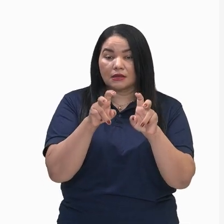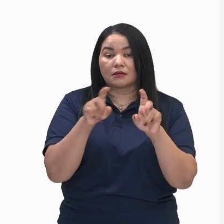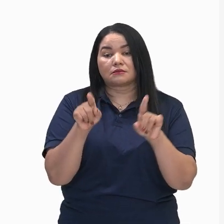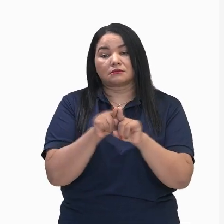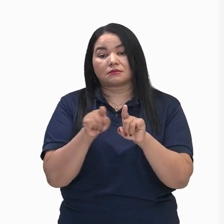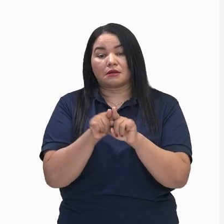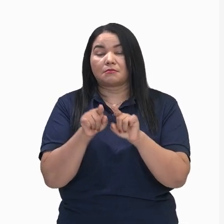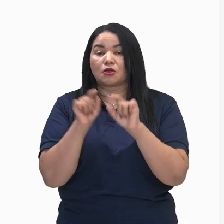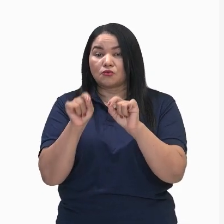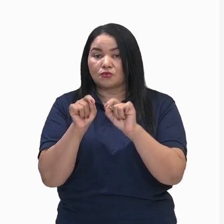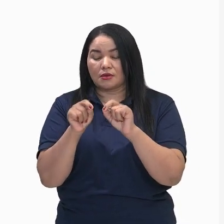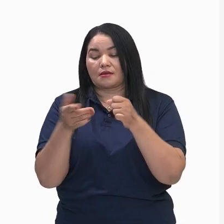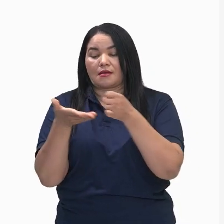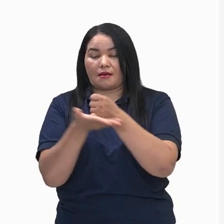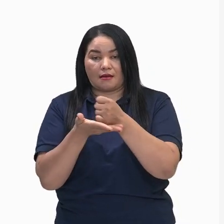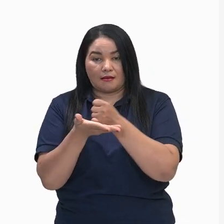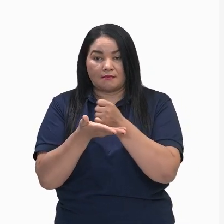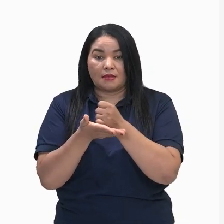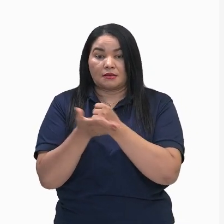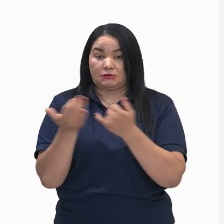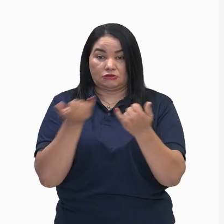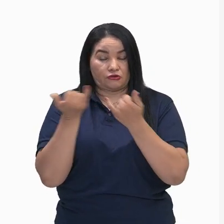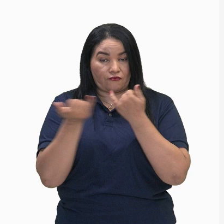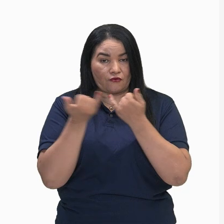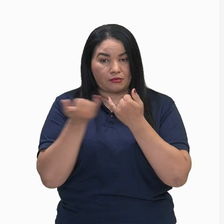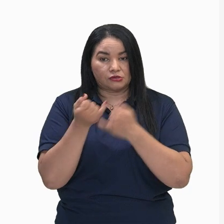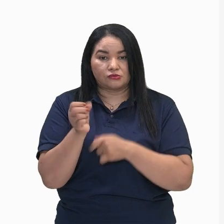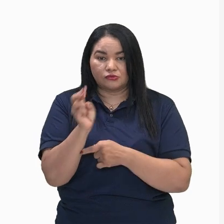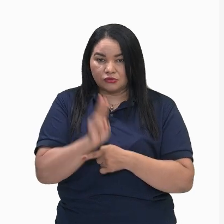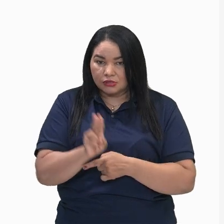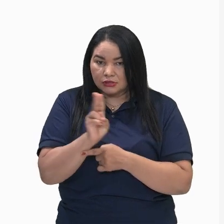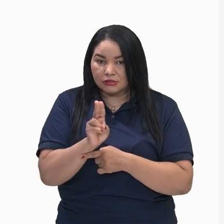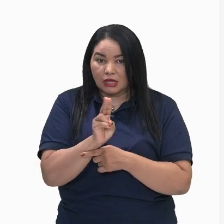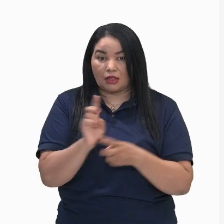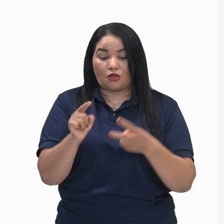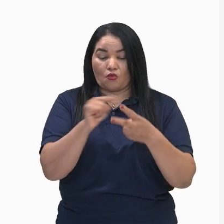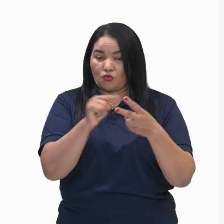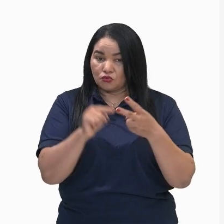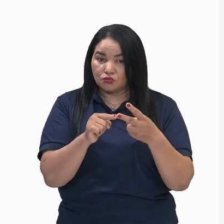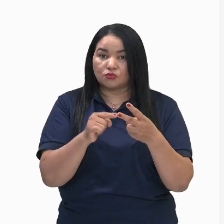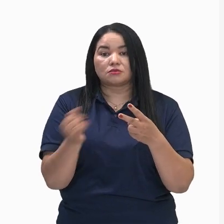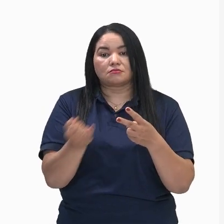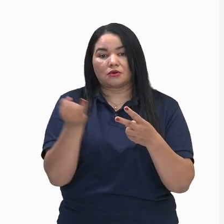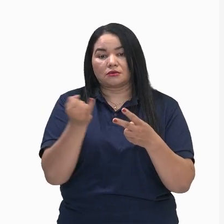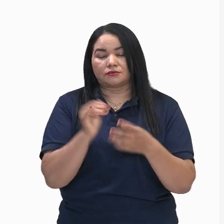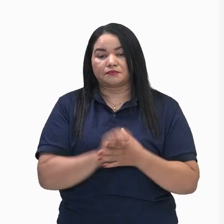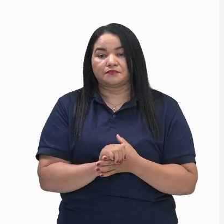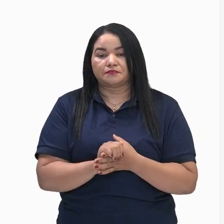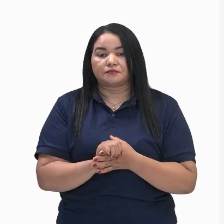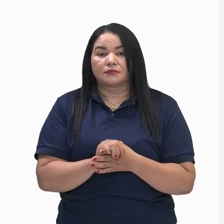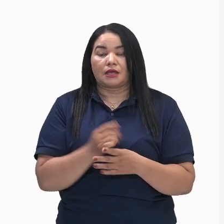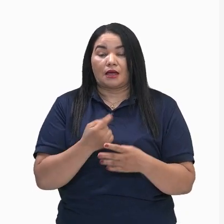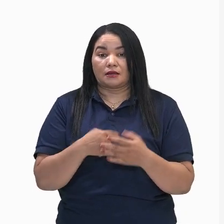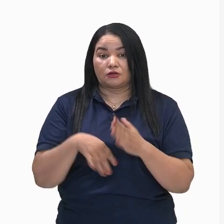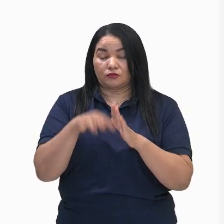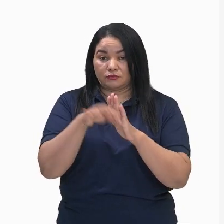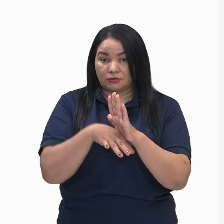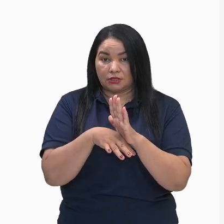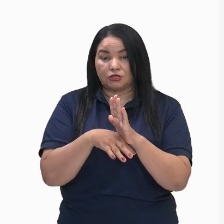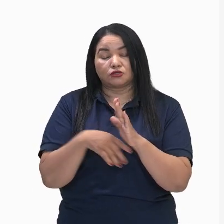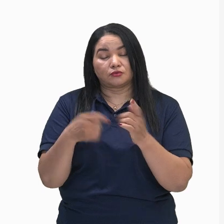fundamentação utilizada, né? E você vai conversar com esse texto, fazendo esta